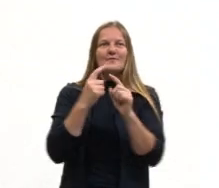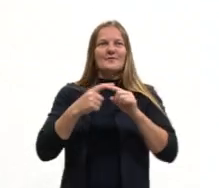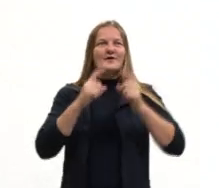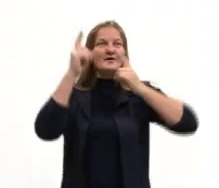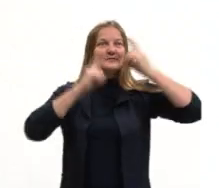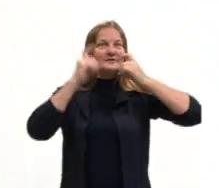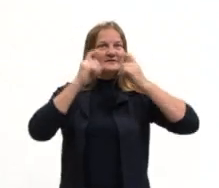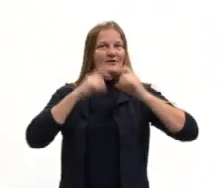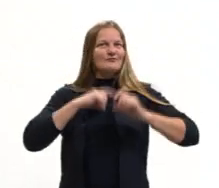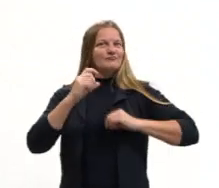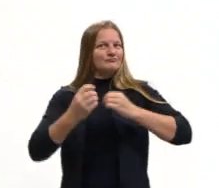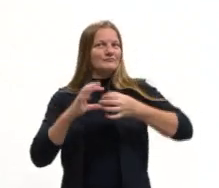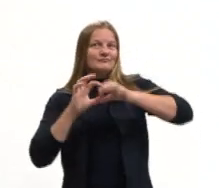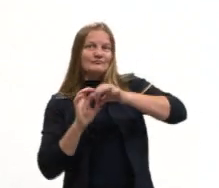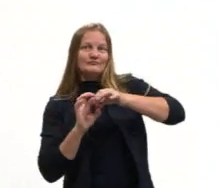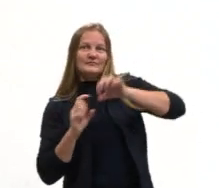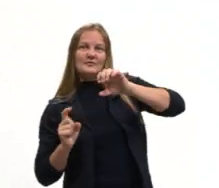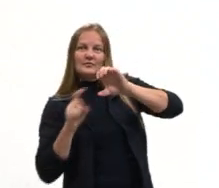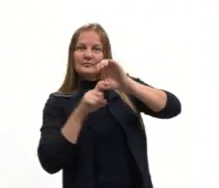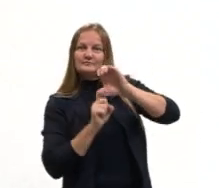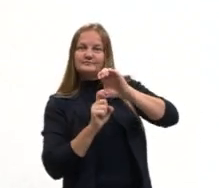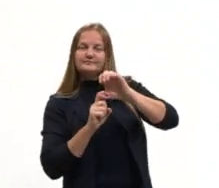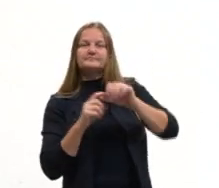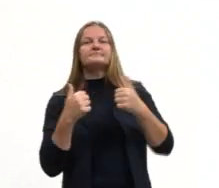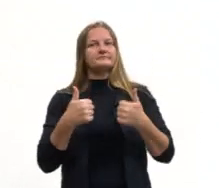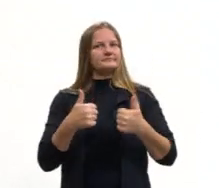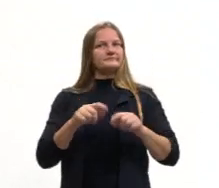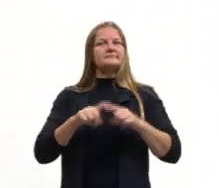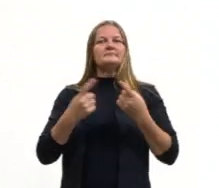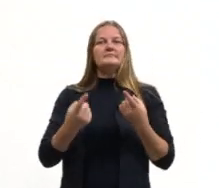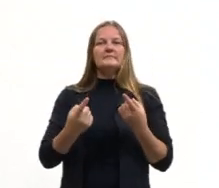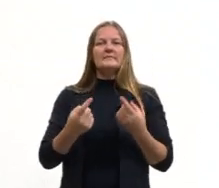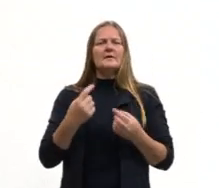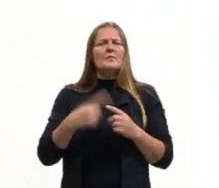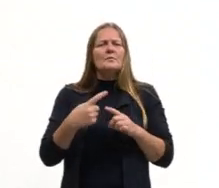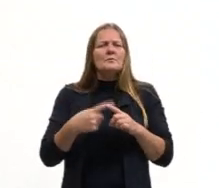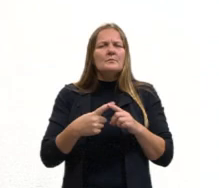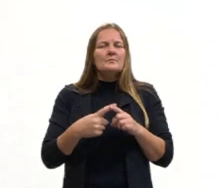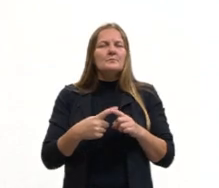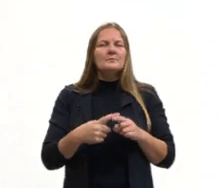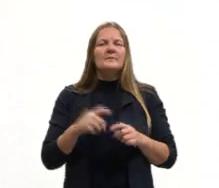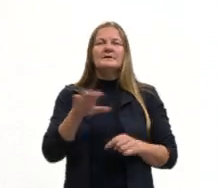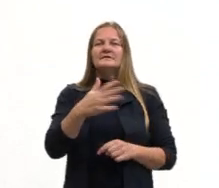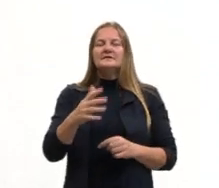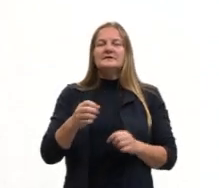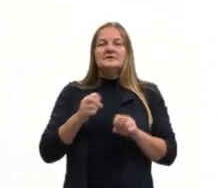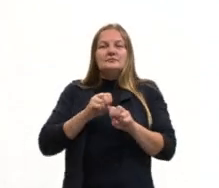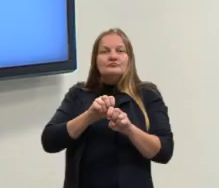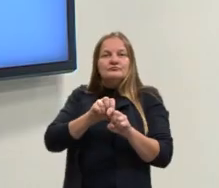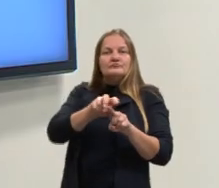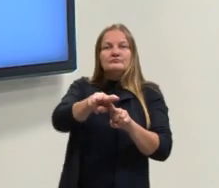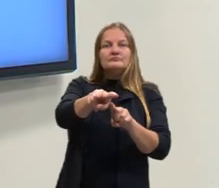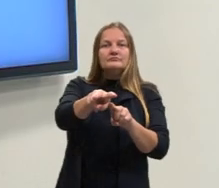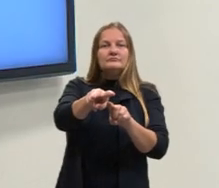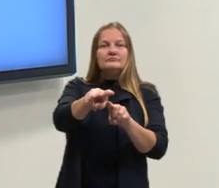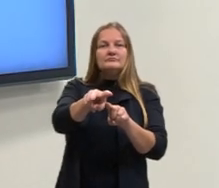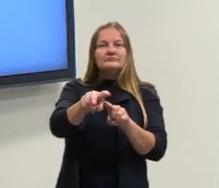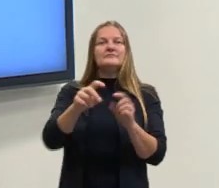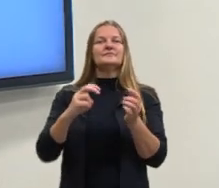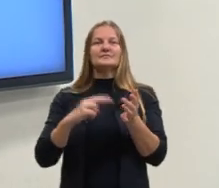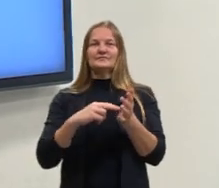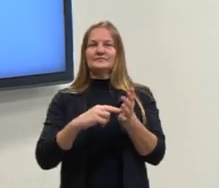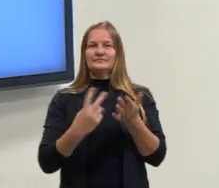expressão que uma coisa leva a outra coisa beleza mas aí eu posso ter uma ambiguidade de sentido aqui né